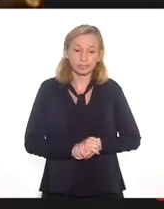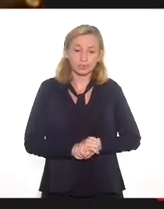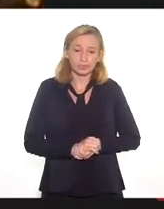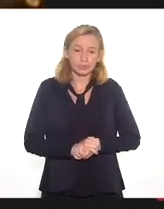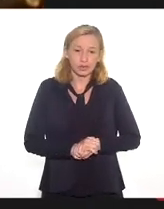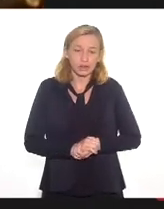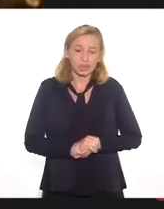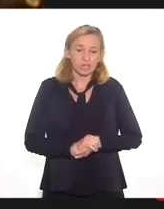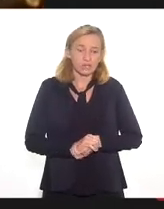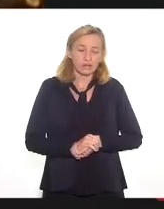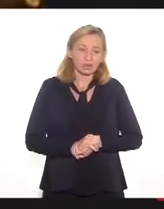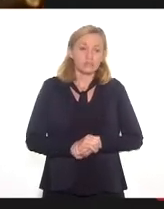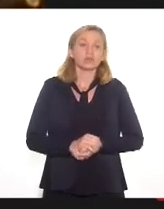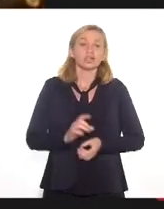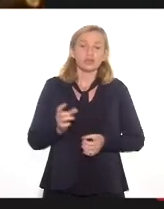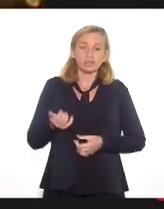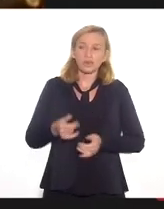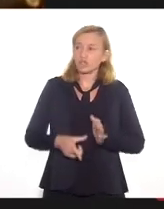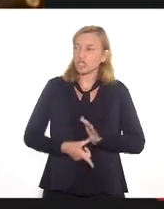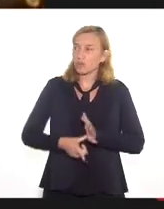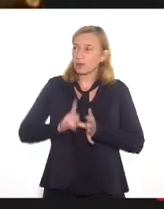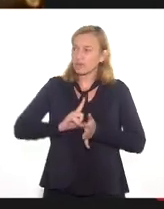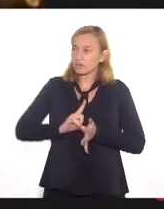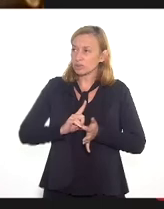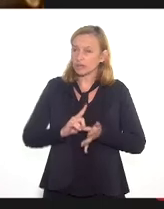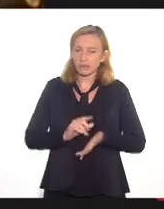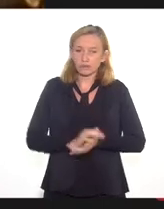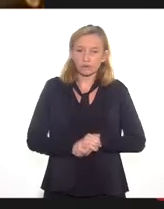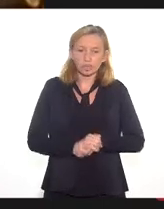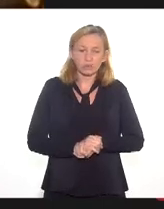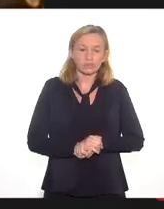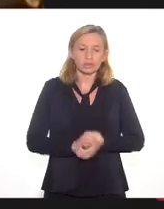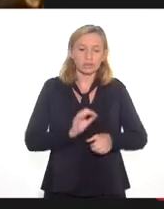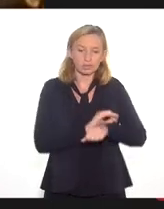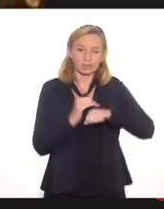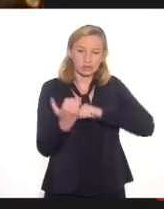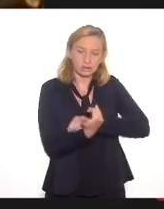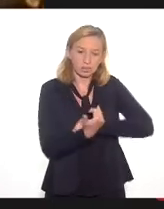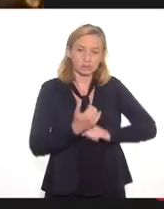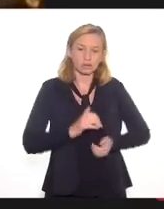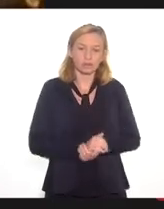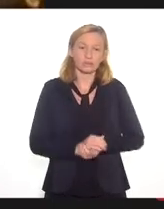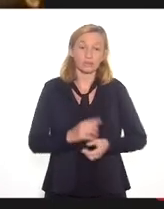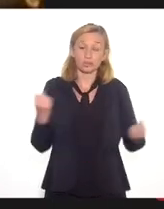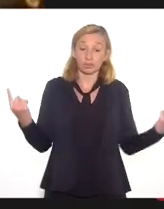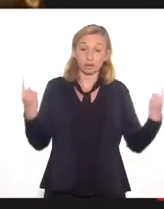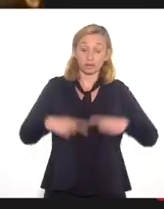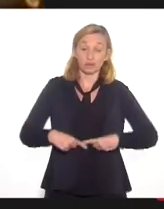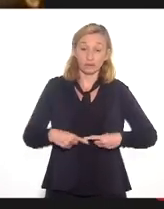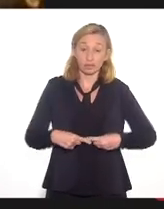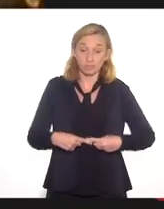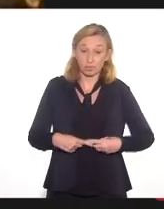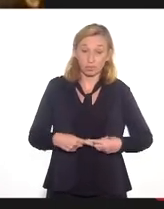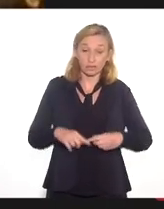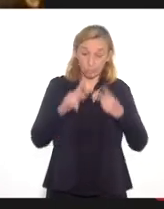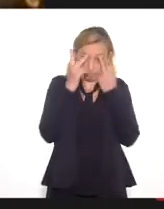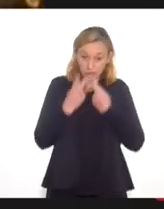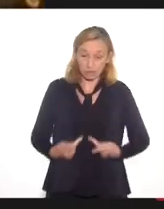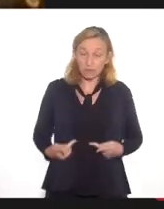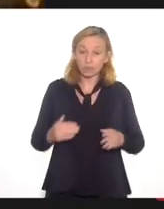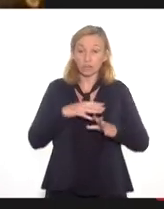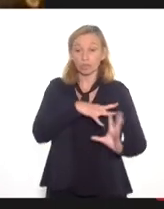antes mesmo da Covid ser esse desafio humanitário para o mundo inteiro